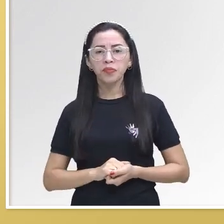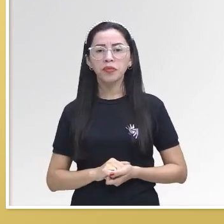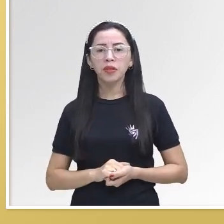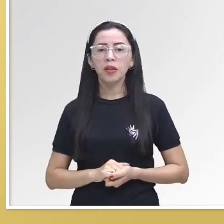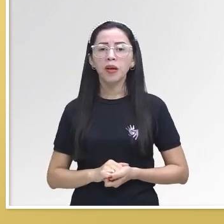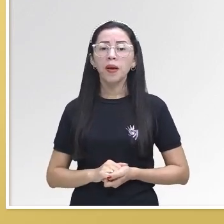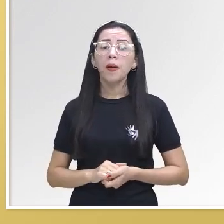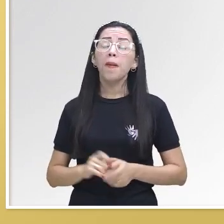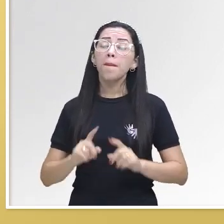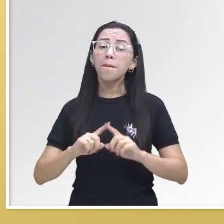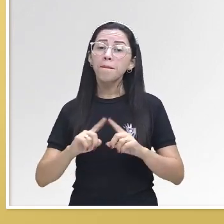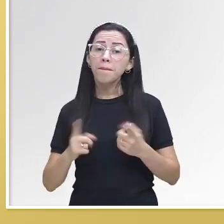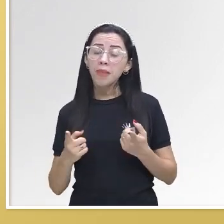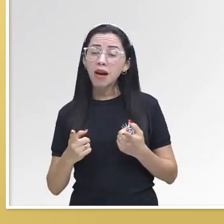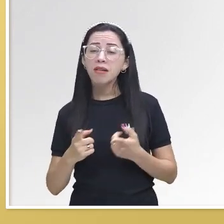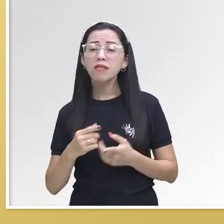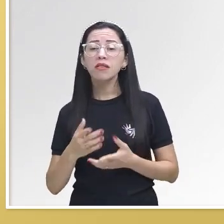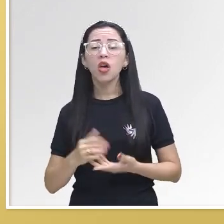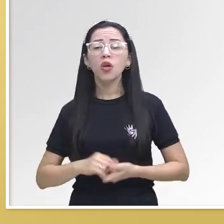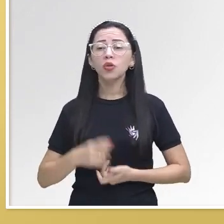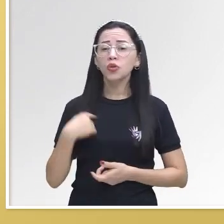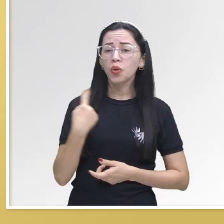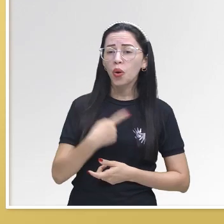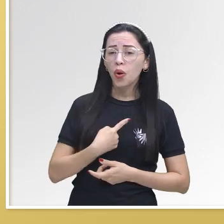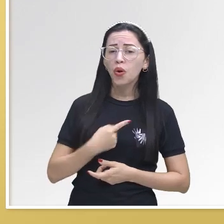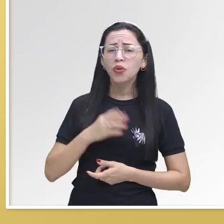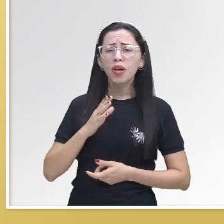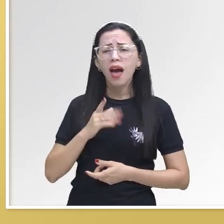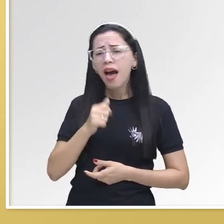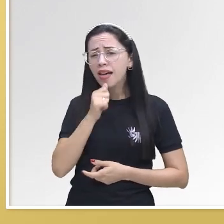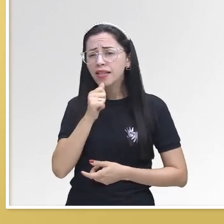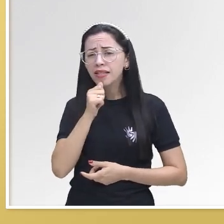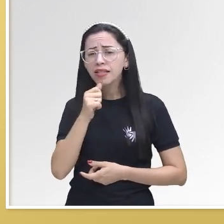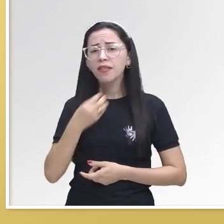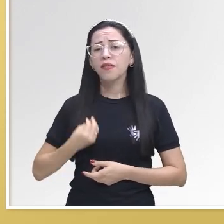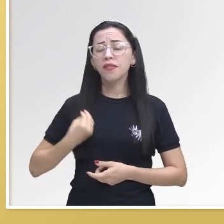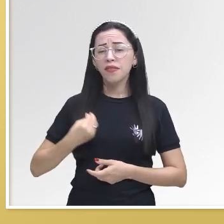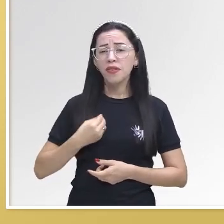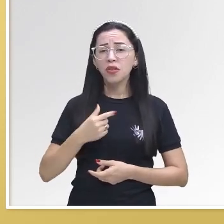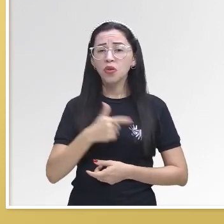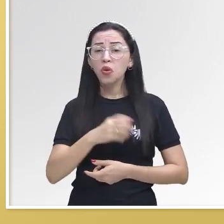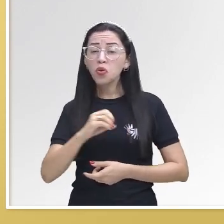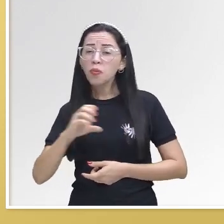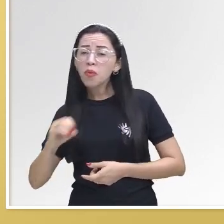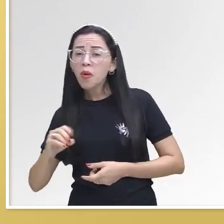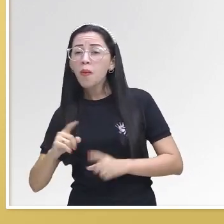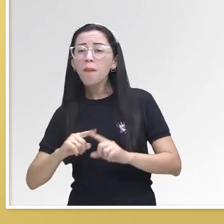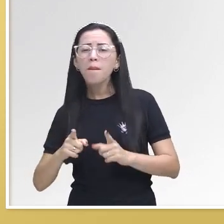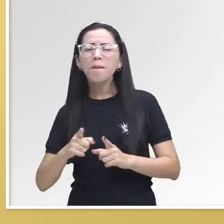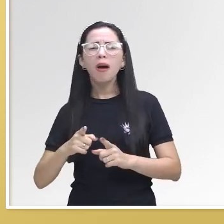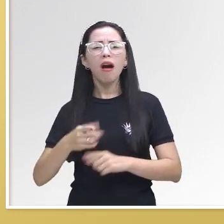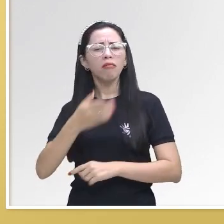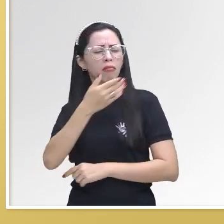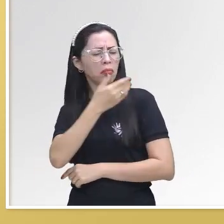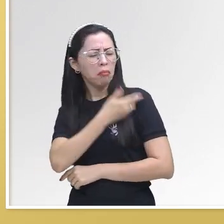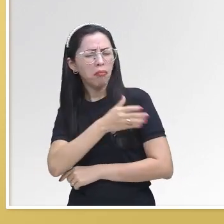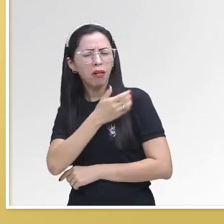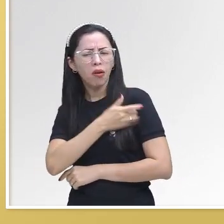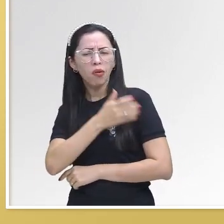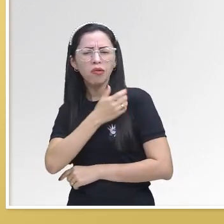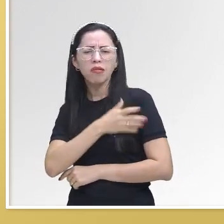anos 2000 e grande número de casos de racismo ganharam